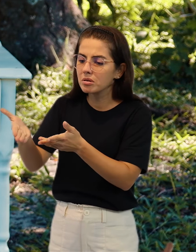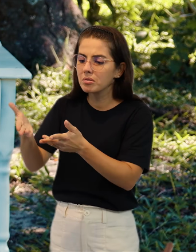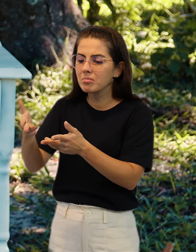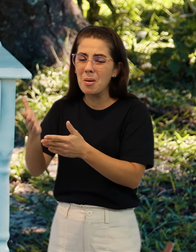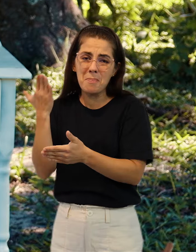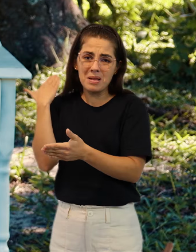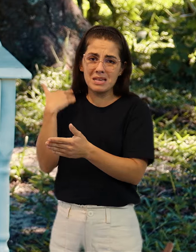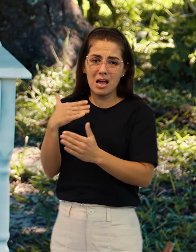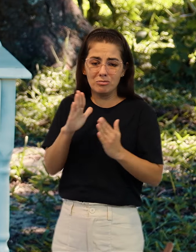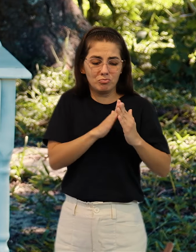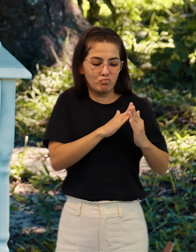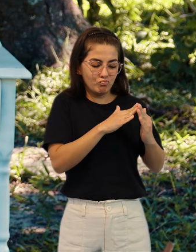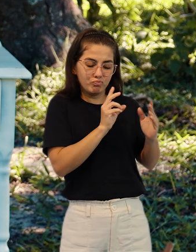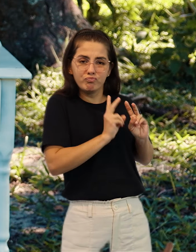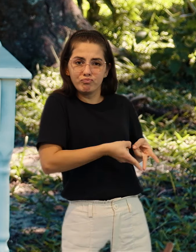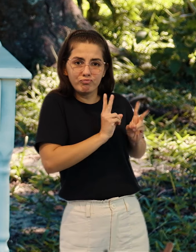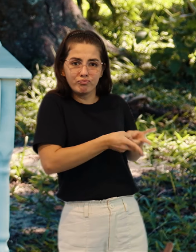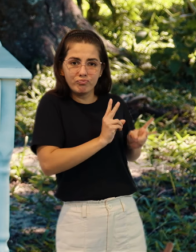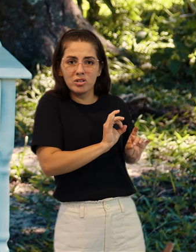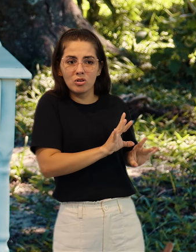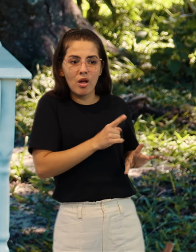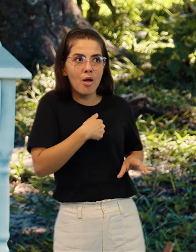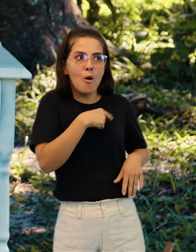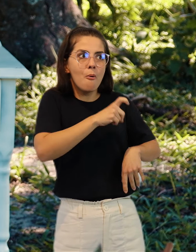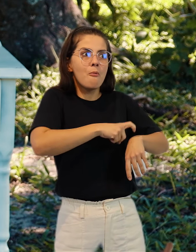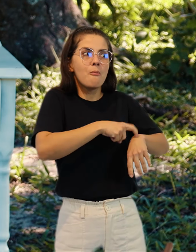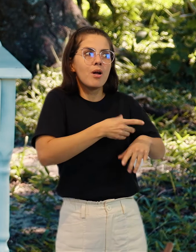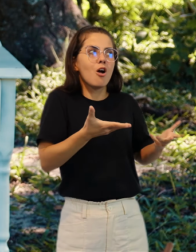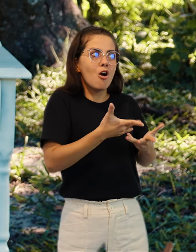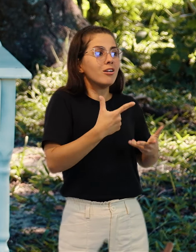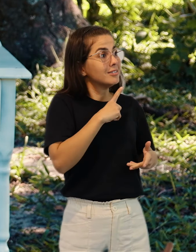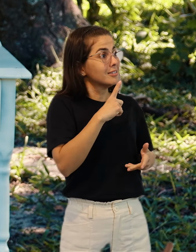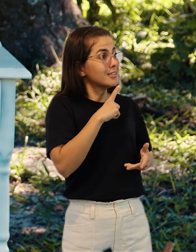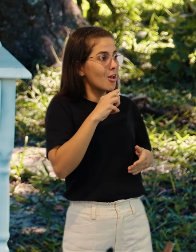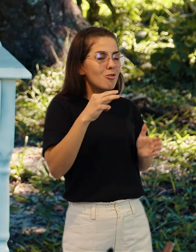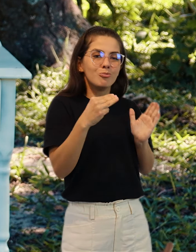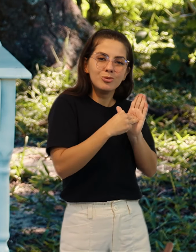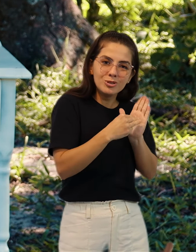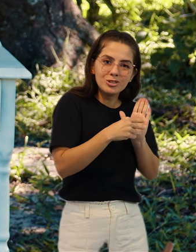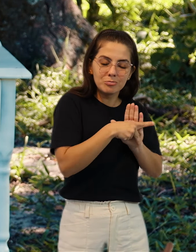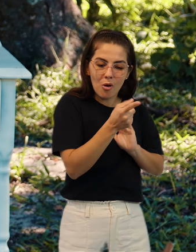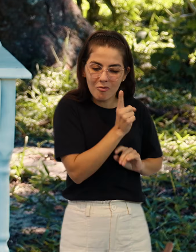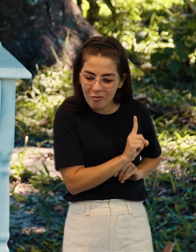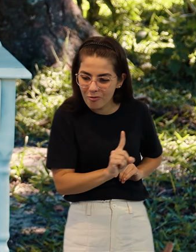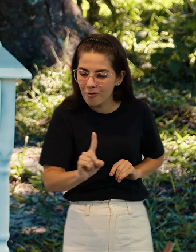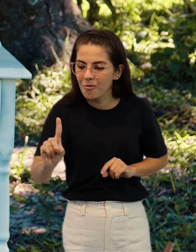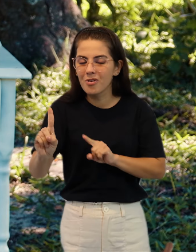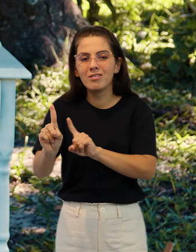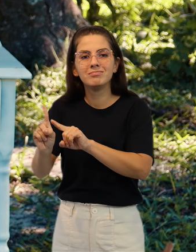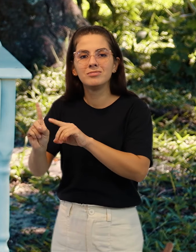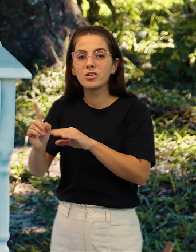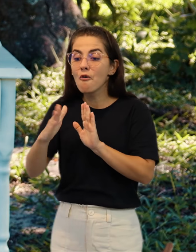só via as pessoas da minha casa. E ali eu via um momento para mim sair de casa,